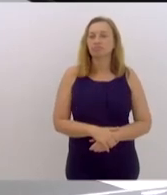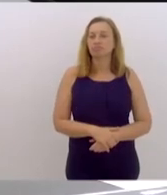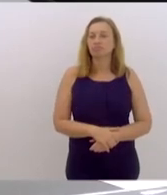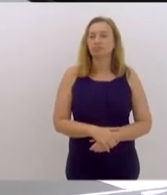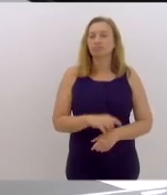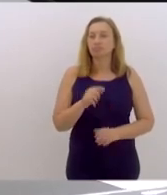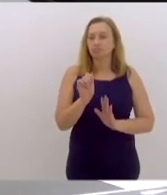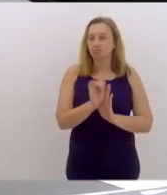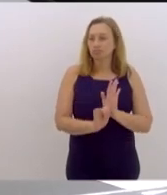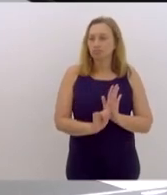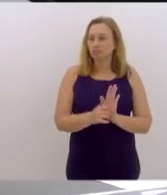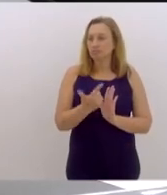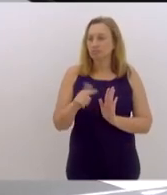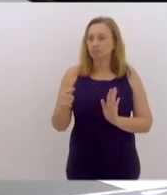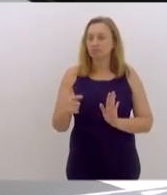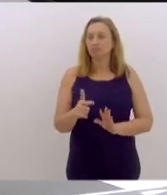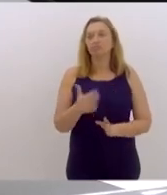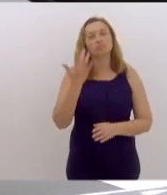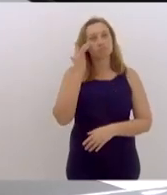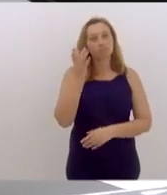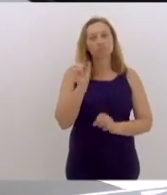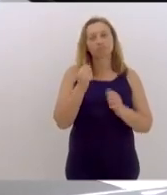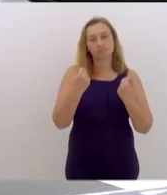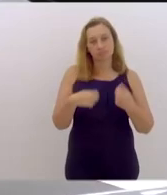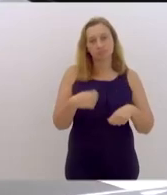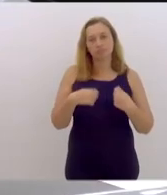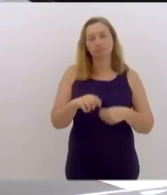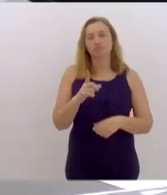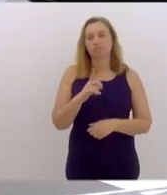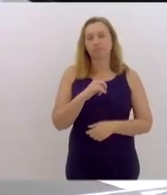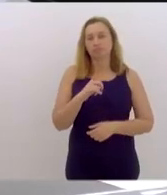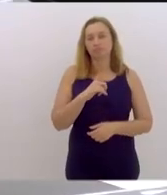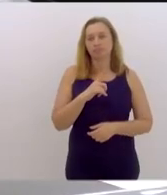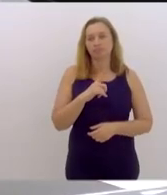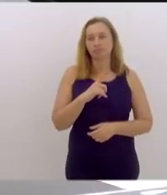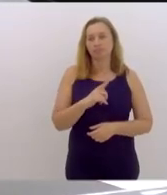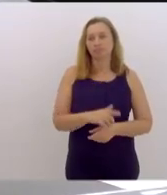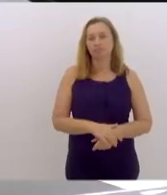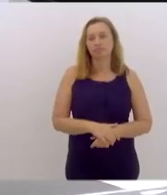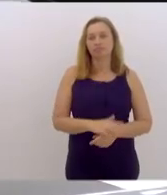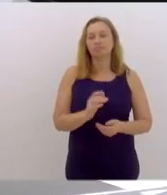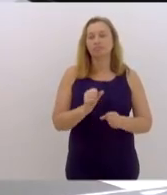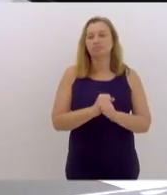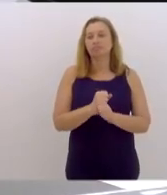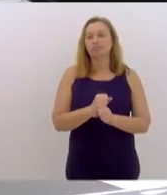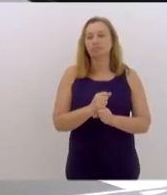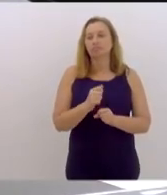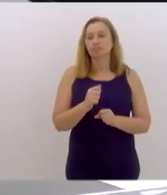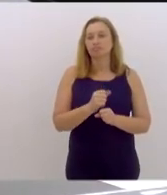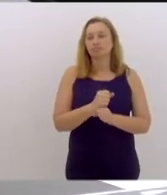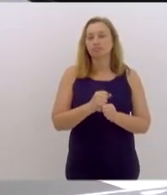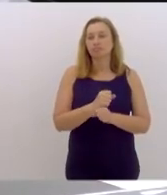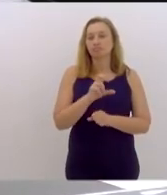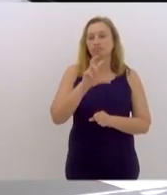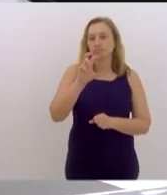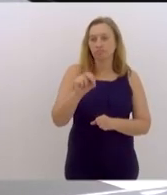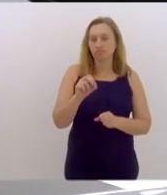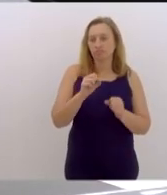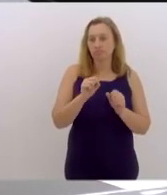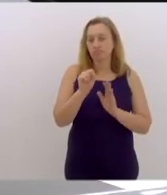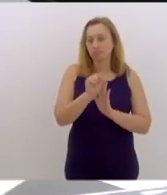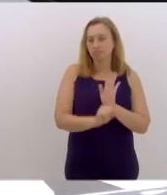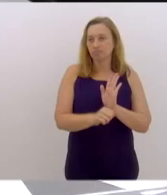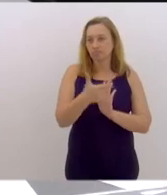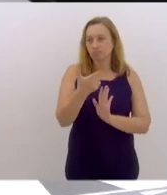aparece nesse relatório e acho que temos que ter em conta é que nos anos 50 do século 20 o